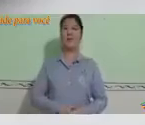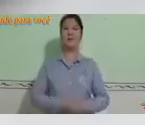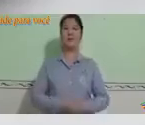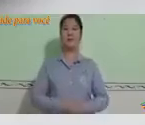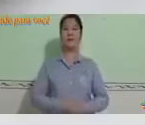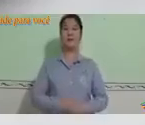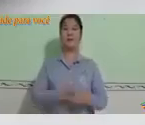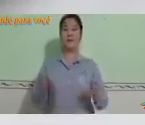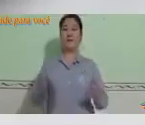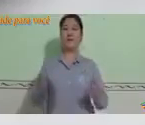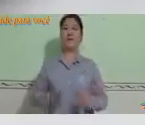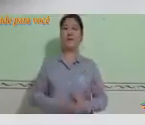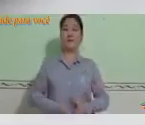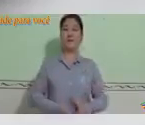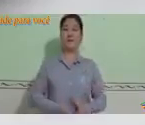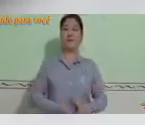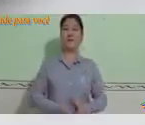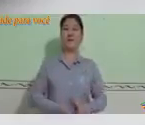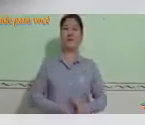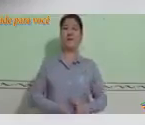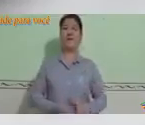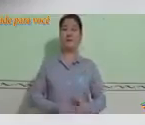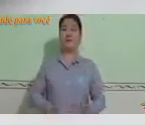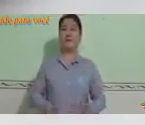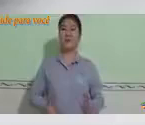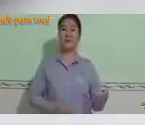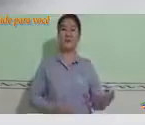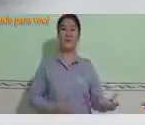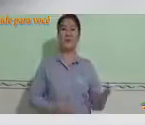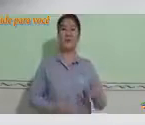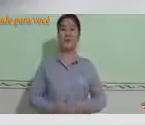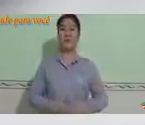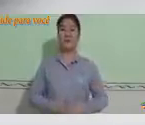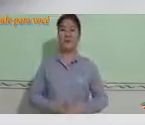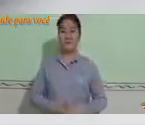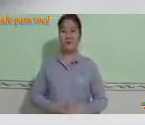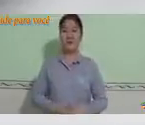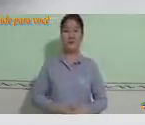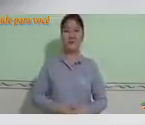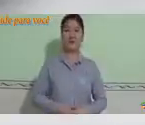caminho tortuoso, que é por onde a larva passa, inchaço na pele.